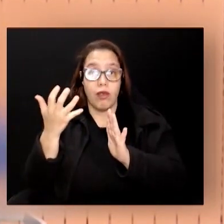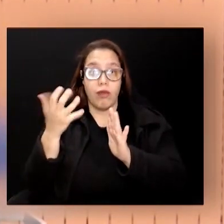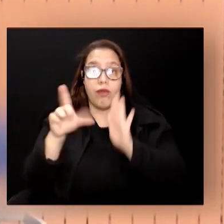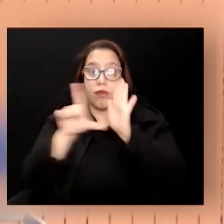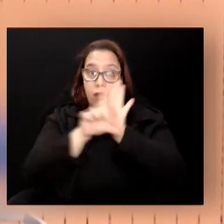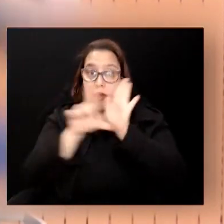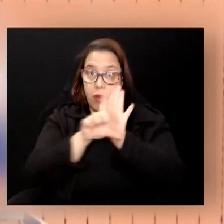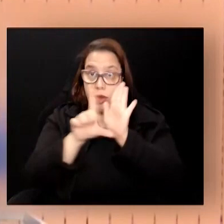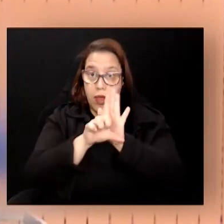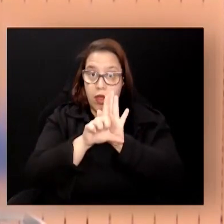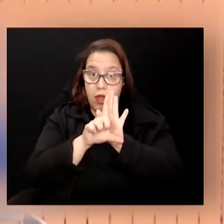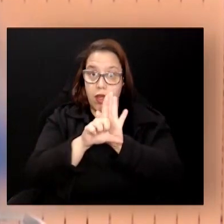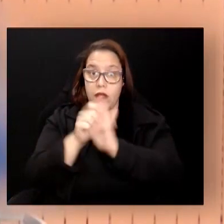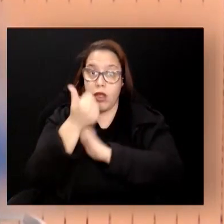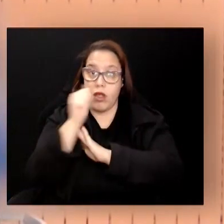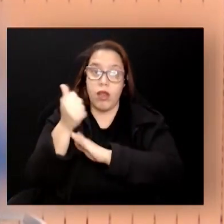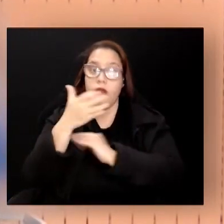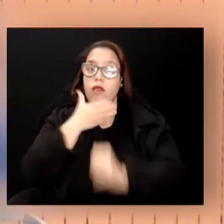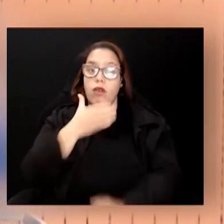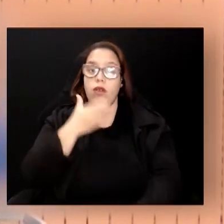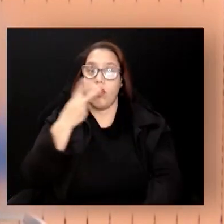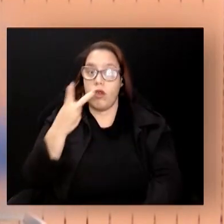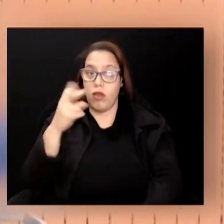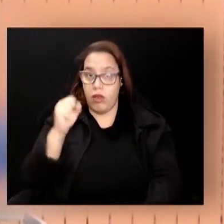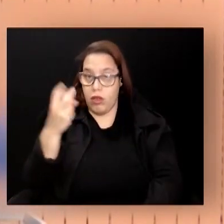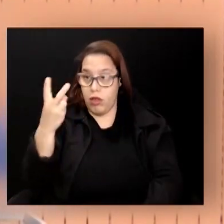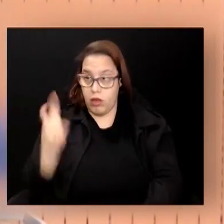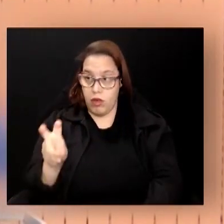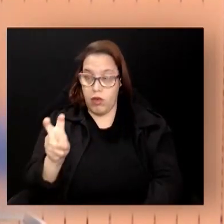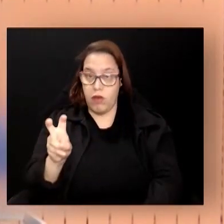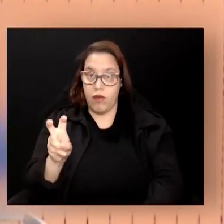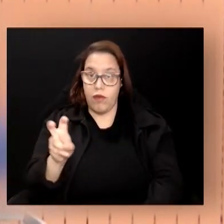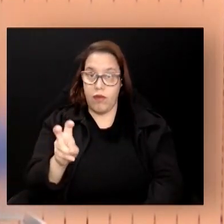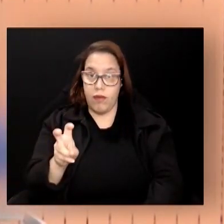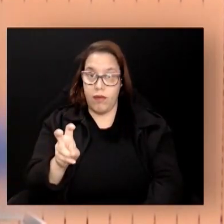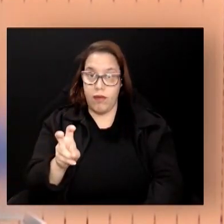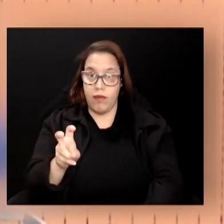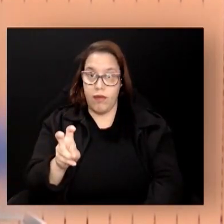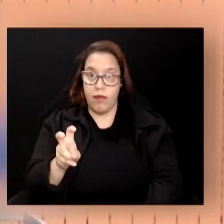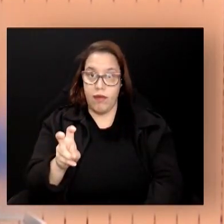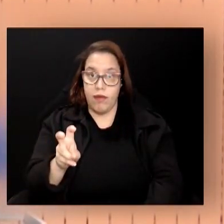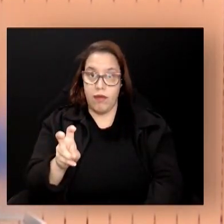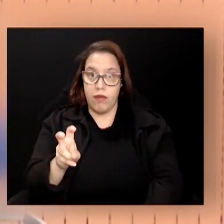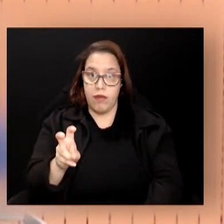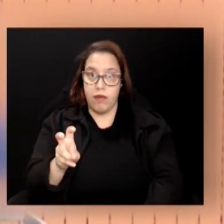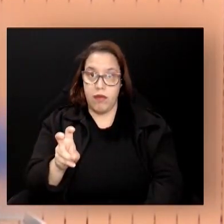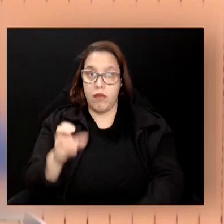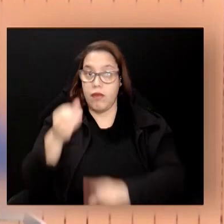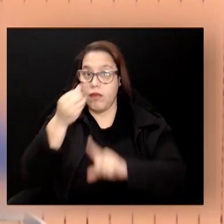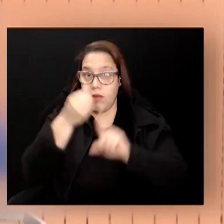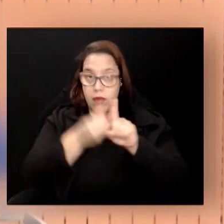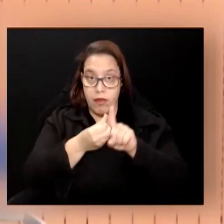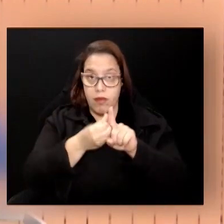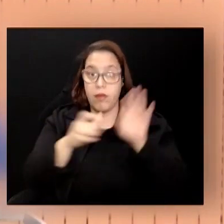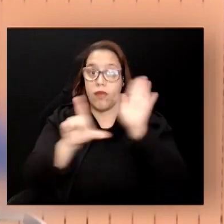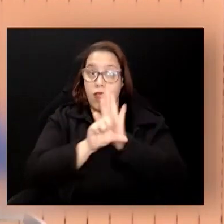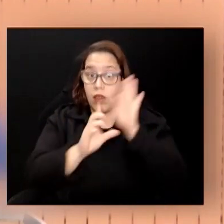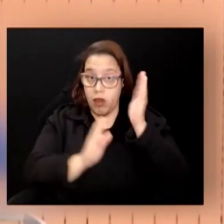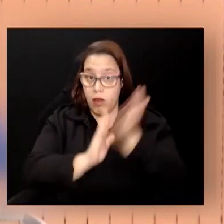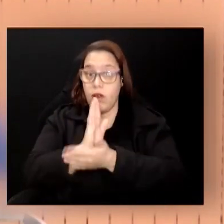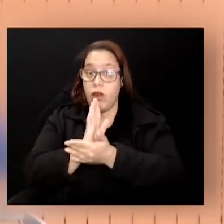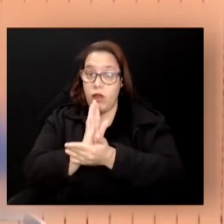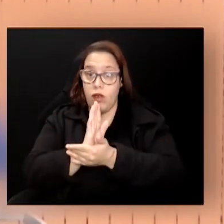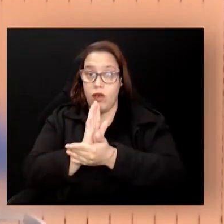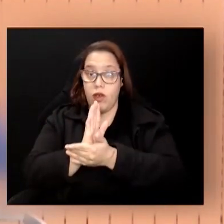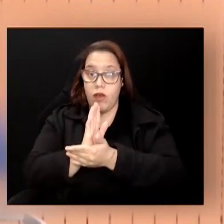11 de dezembro de 2025. Não faz aqui 6 meses que essa lei foi aprovada. E aí,